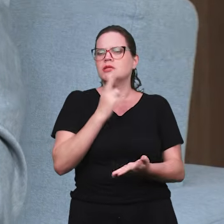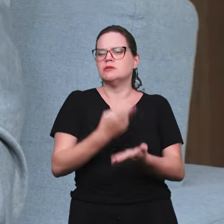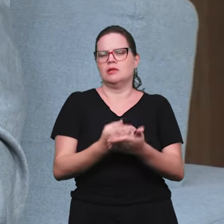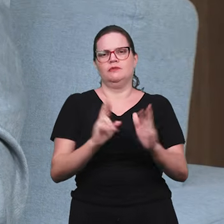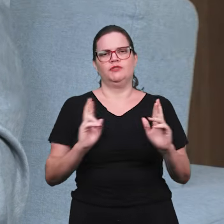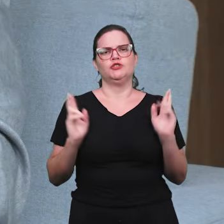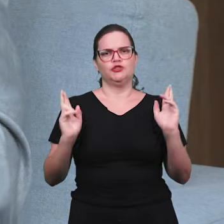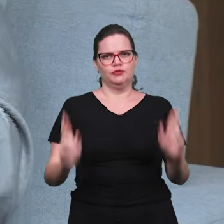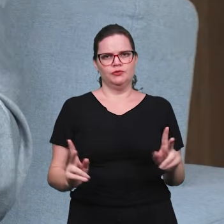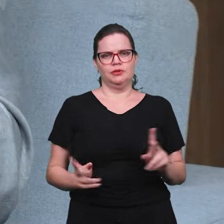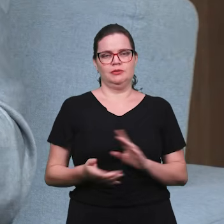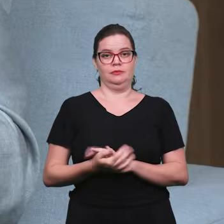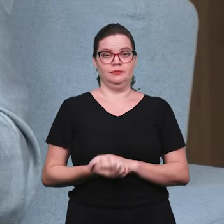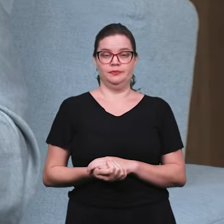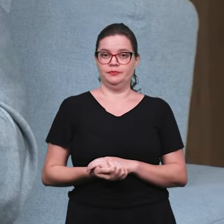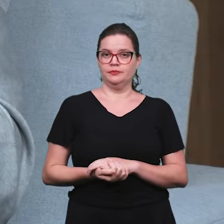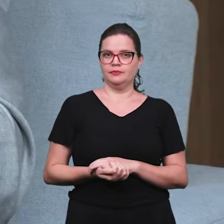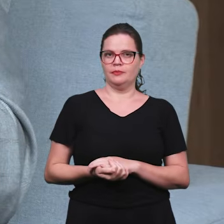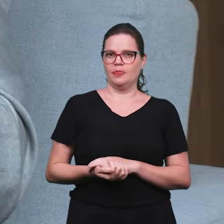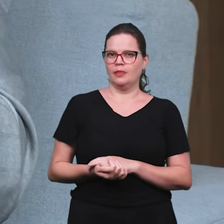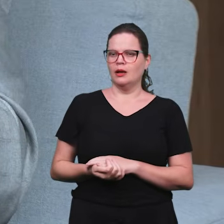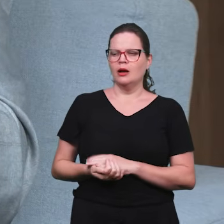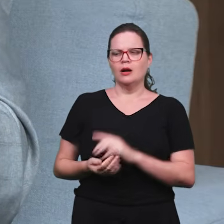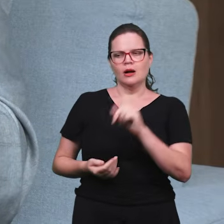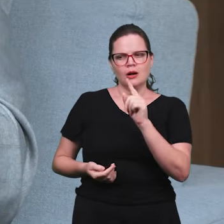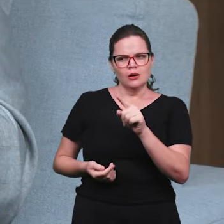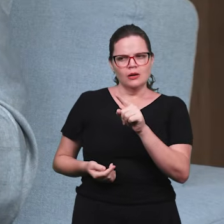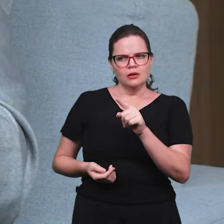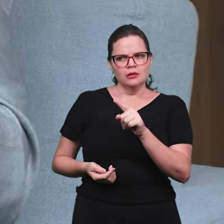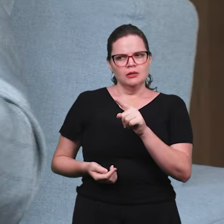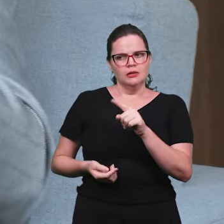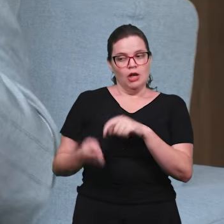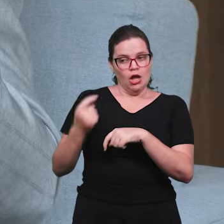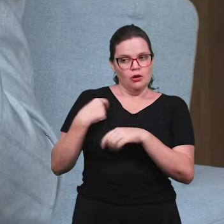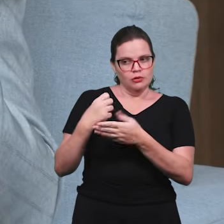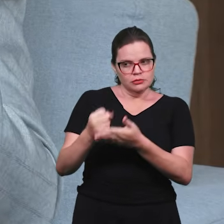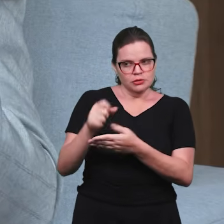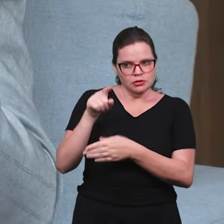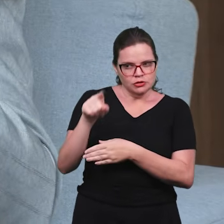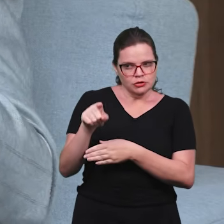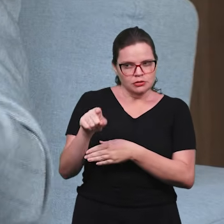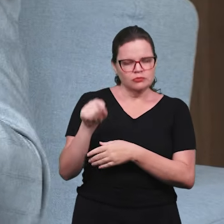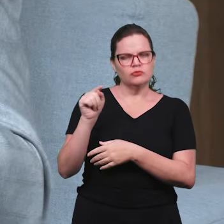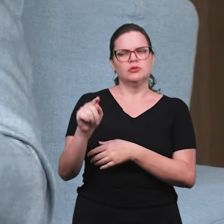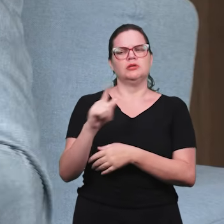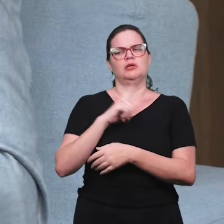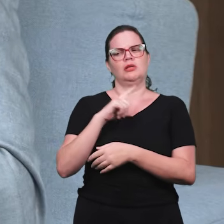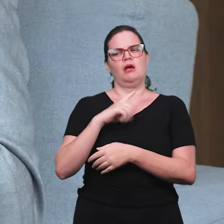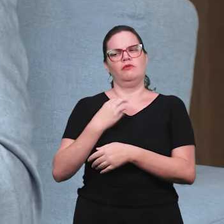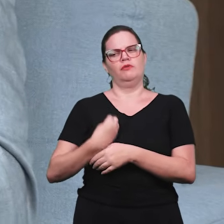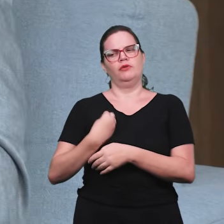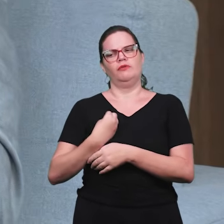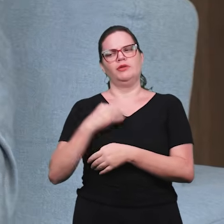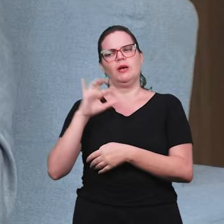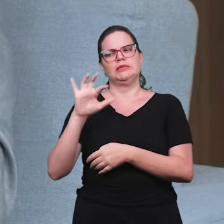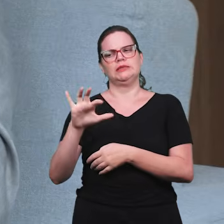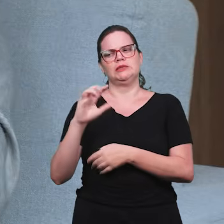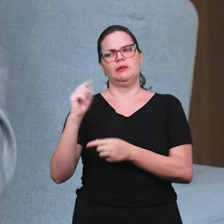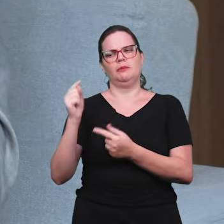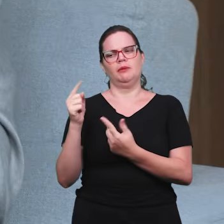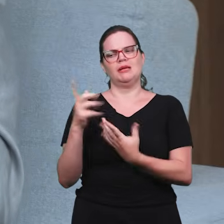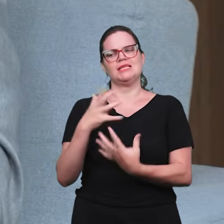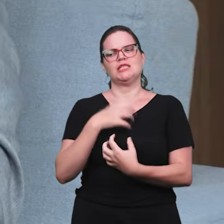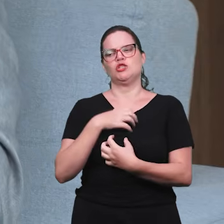é diferente. Então você vê, você tem cuidado, você olha ali e fala assim, ó, na última vez que eu atendi essa pessoa, ela estava de um jeito aqui, os sinais dela,